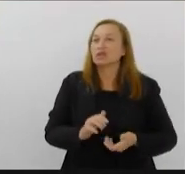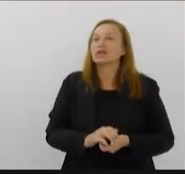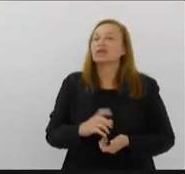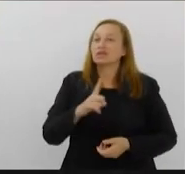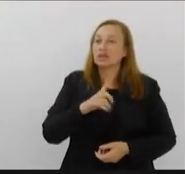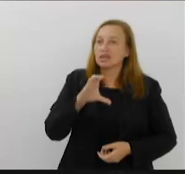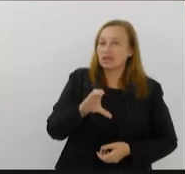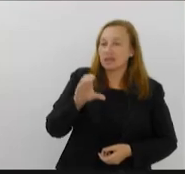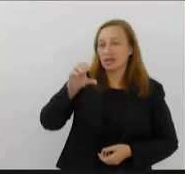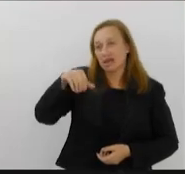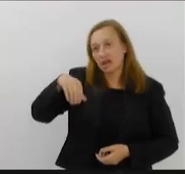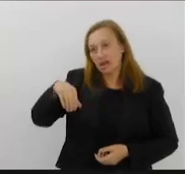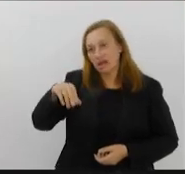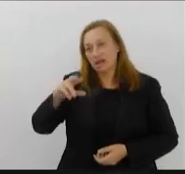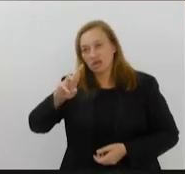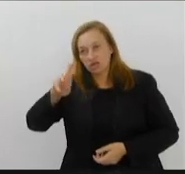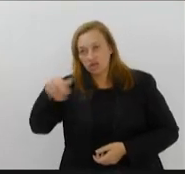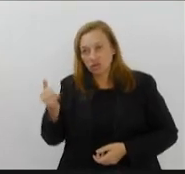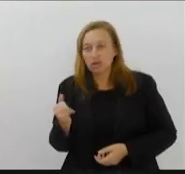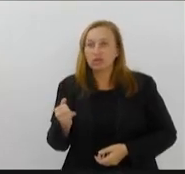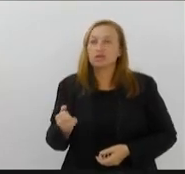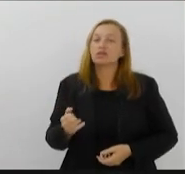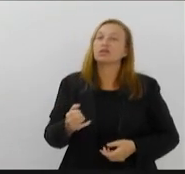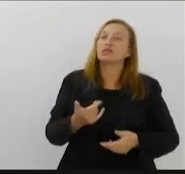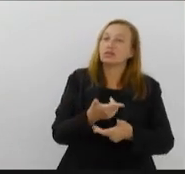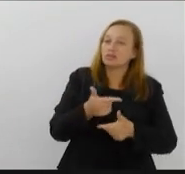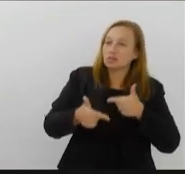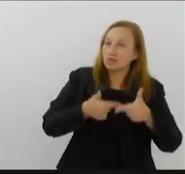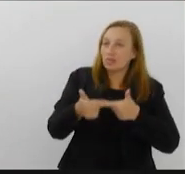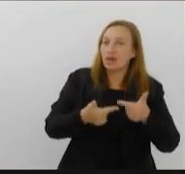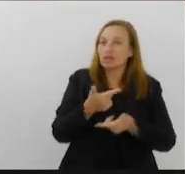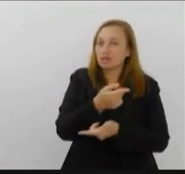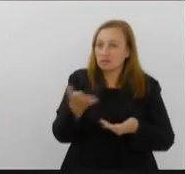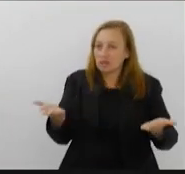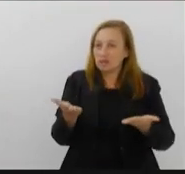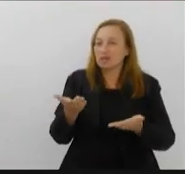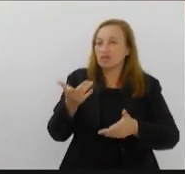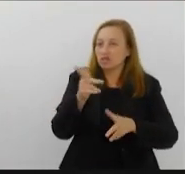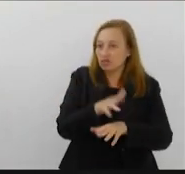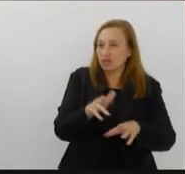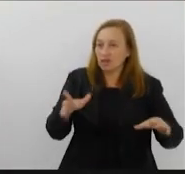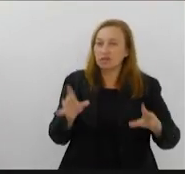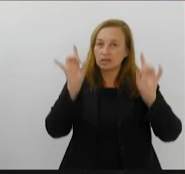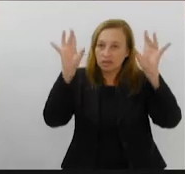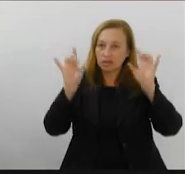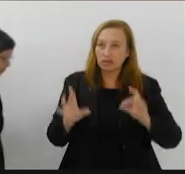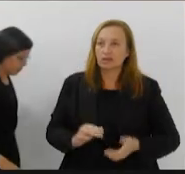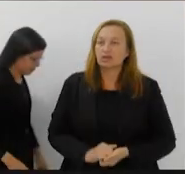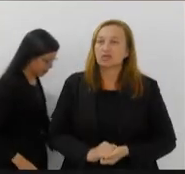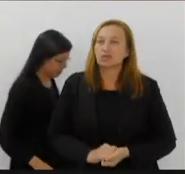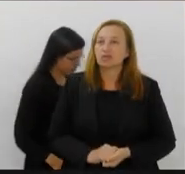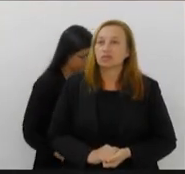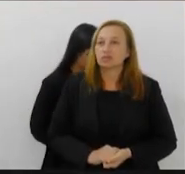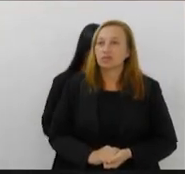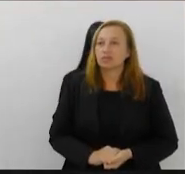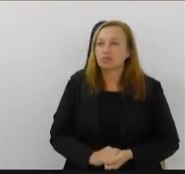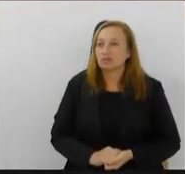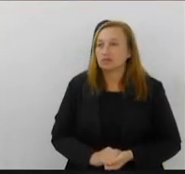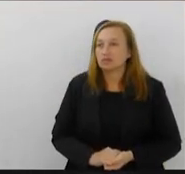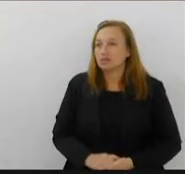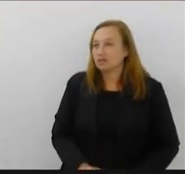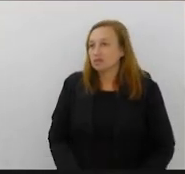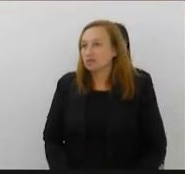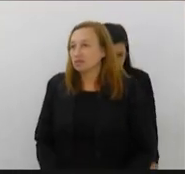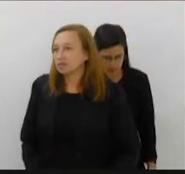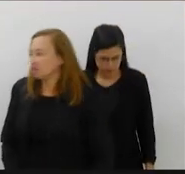no território faz muita diferença. O trabalho de vocês faz diferença. E aí, de maneira muito especial, sem nenhum prejuízo das